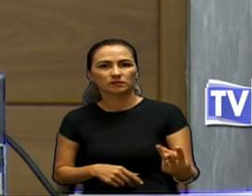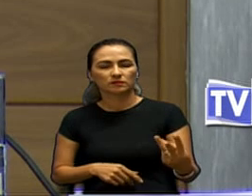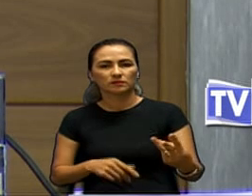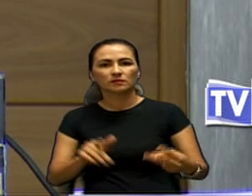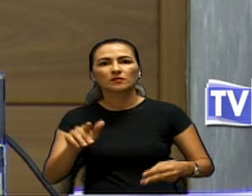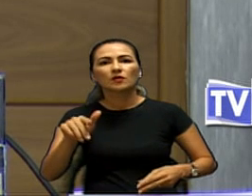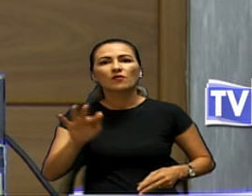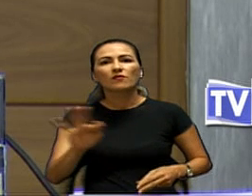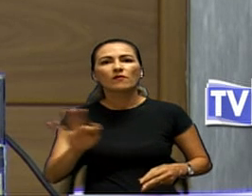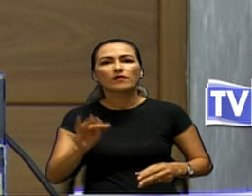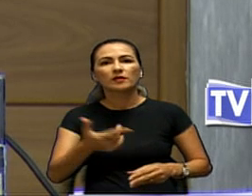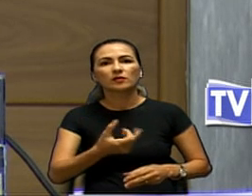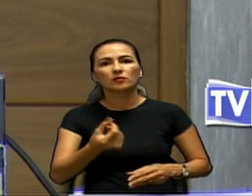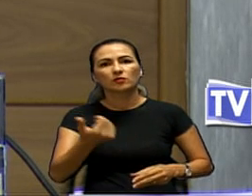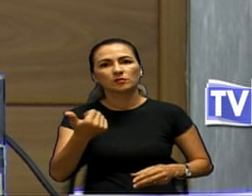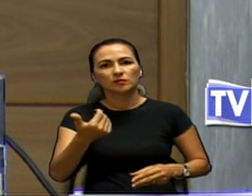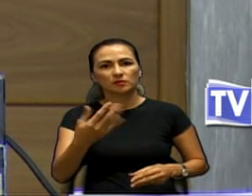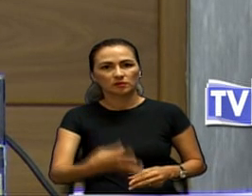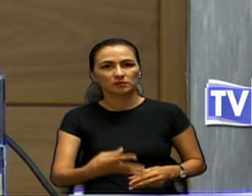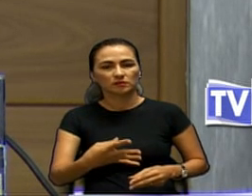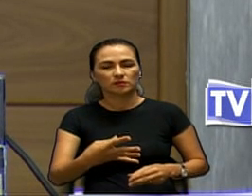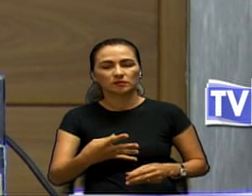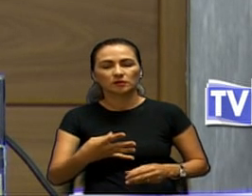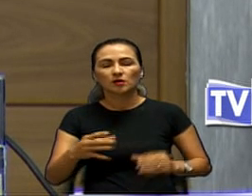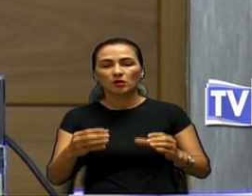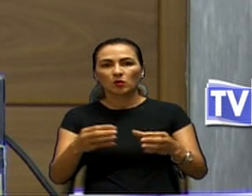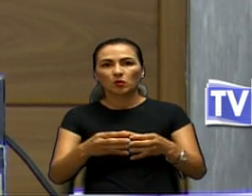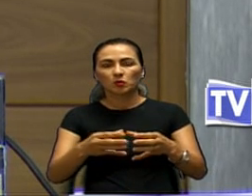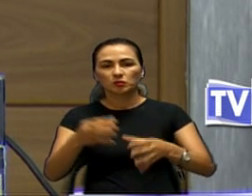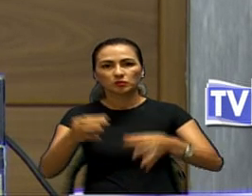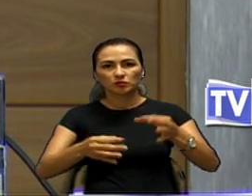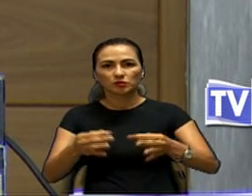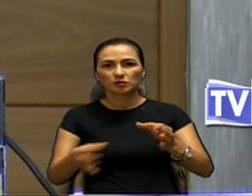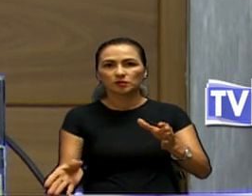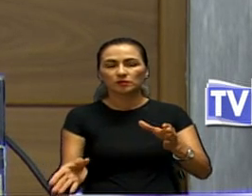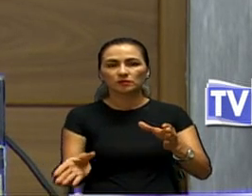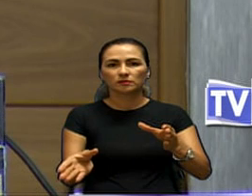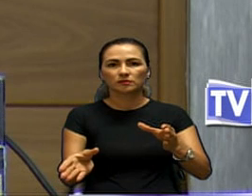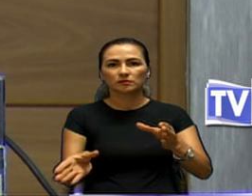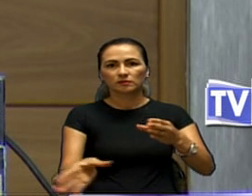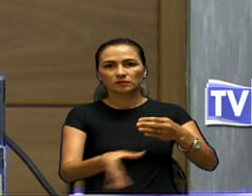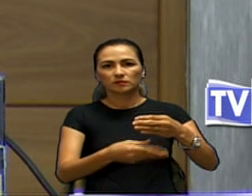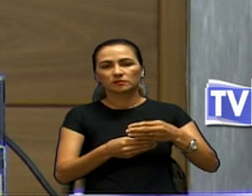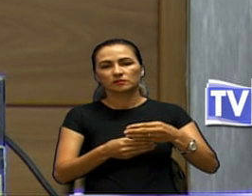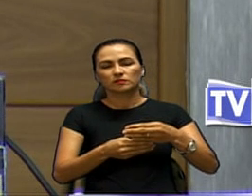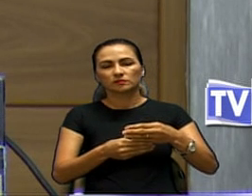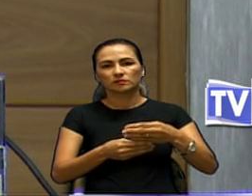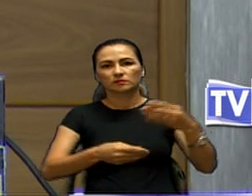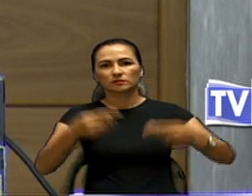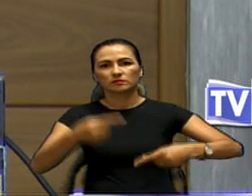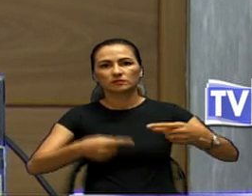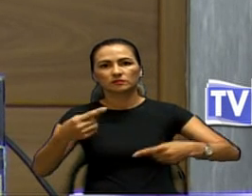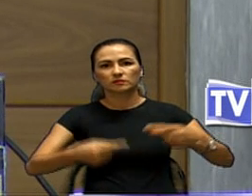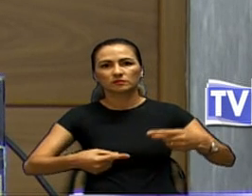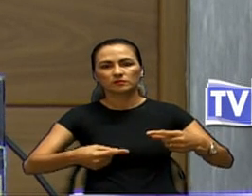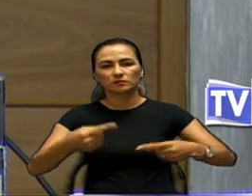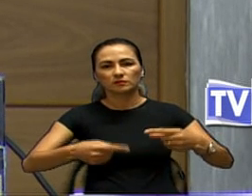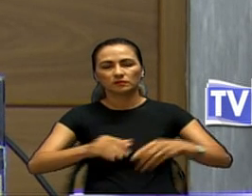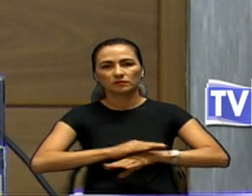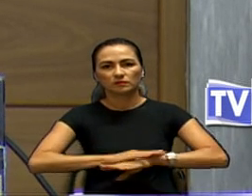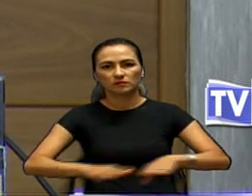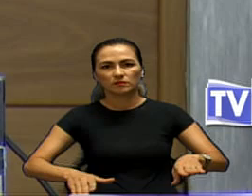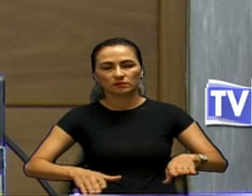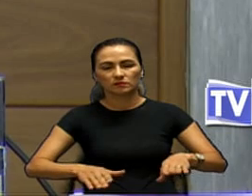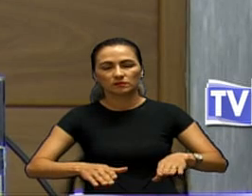outras providências. Tem uma emenda da Comissão de Justiça em discussão? Encerrada a discussão. Só